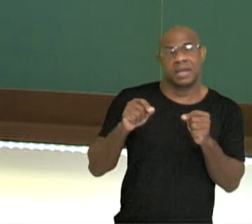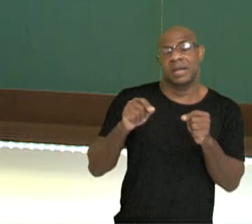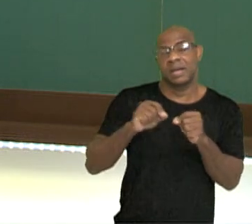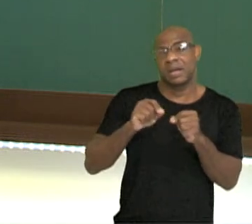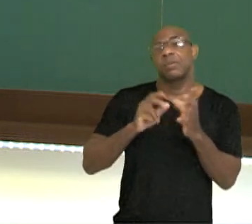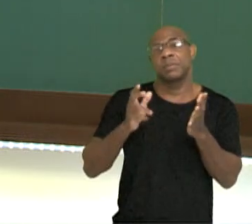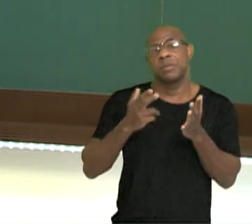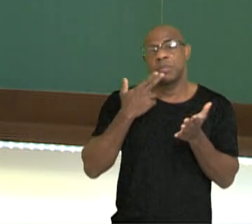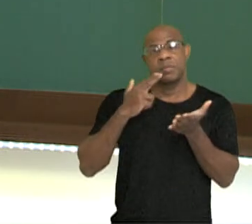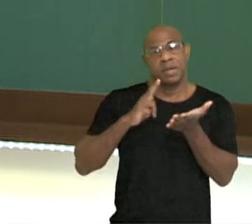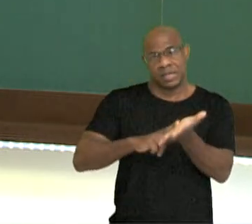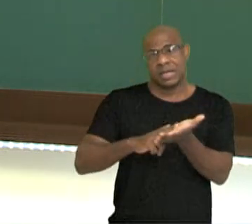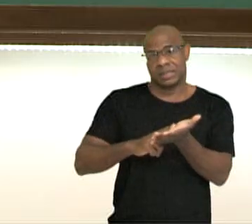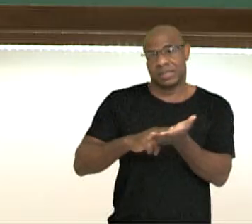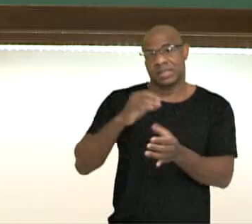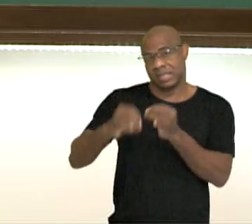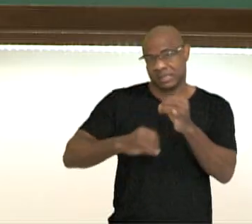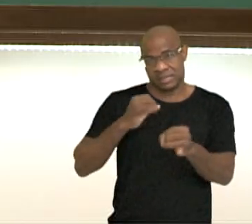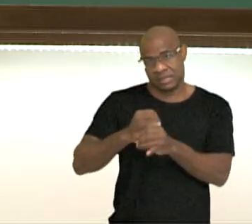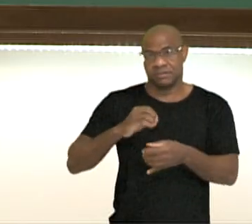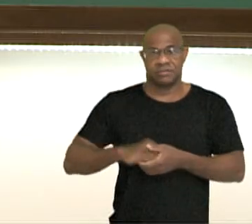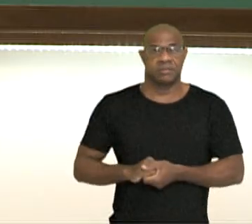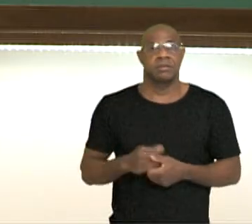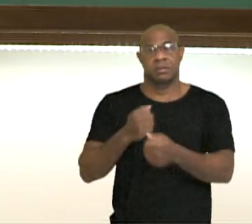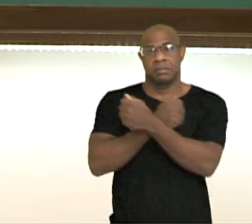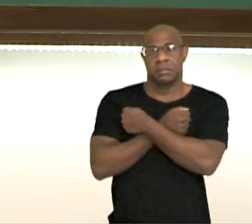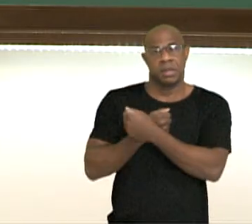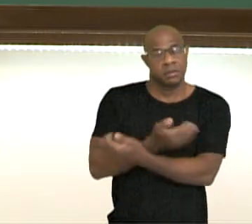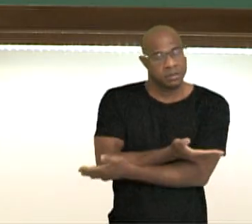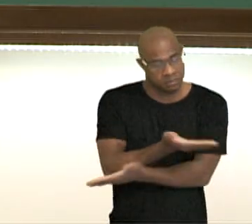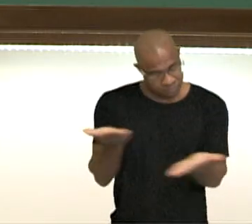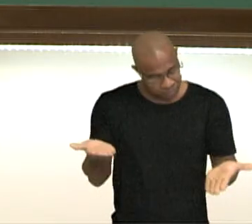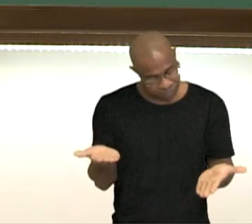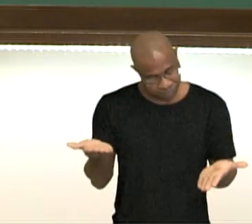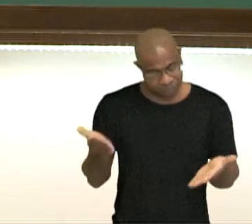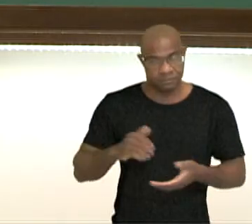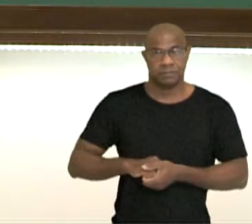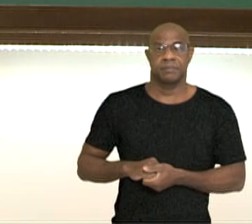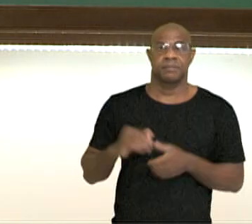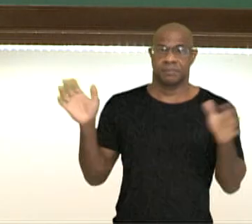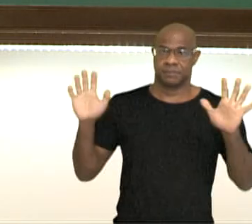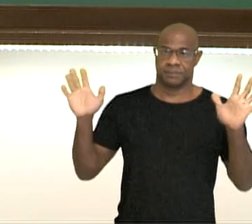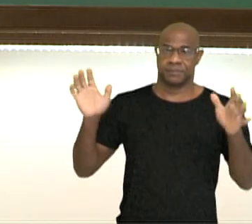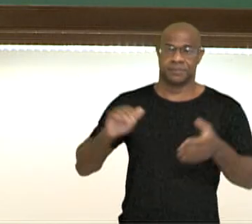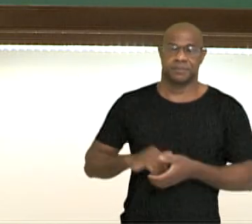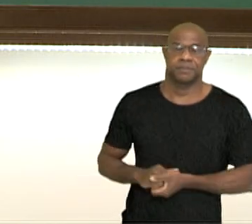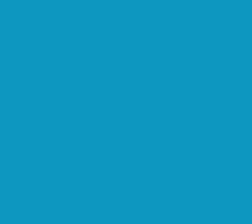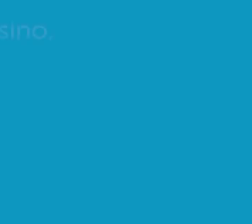online aí com vocês. Um abraço carinhoso, a gente se vê logo mais.